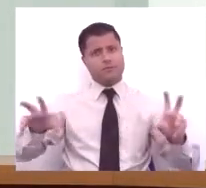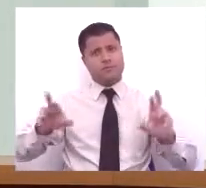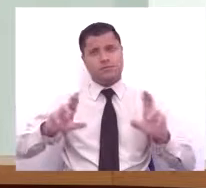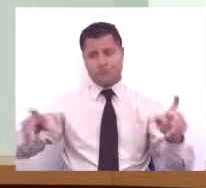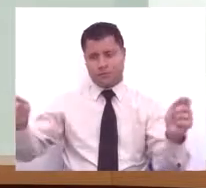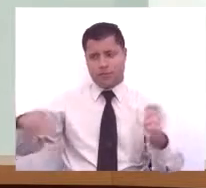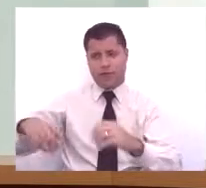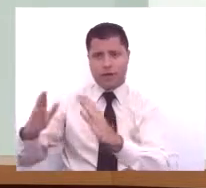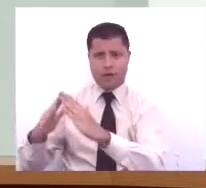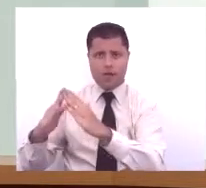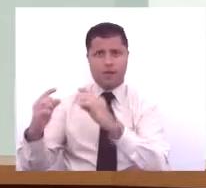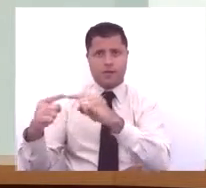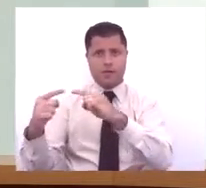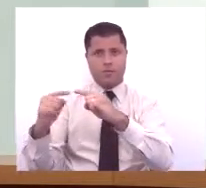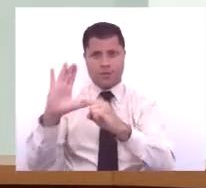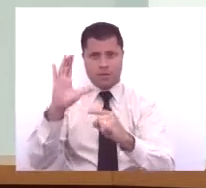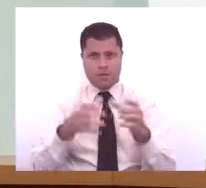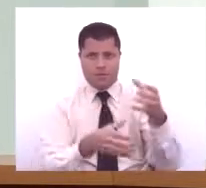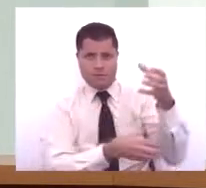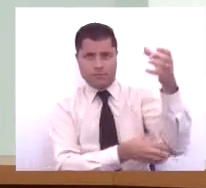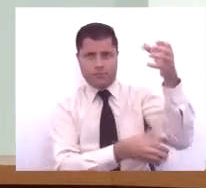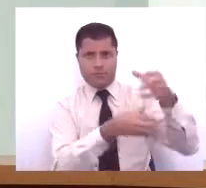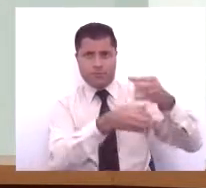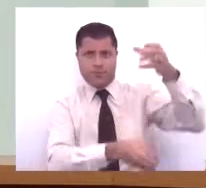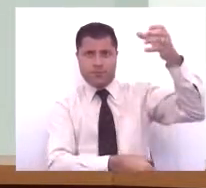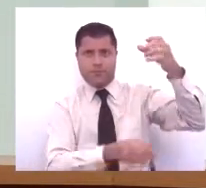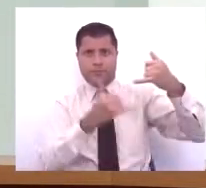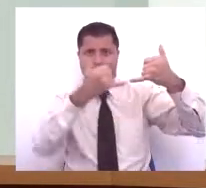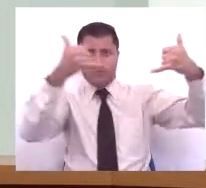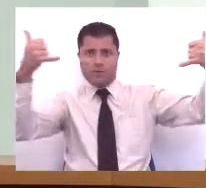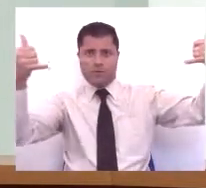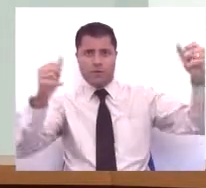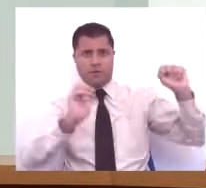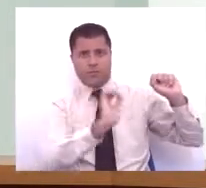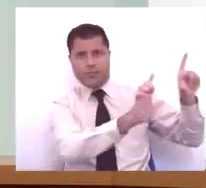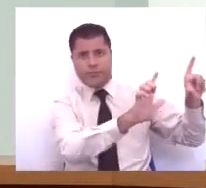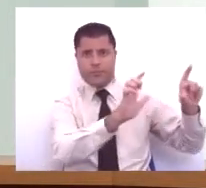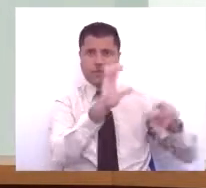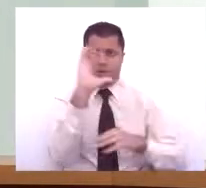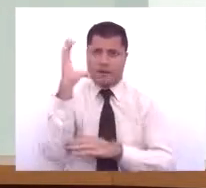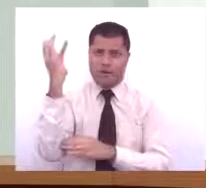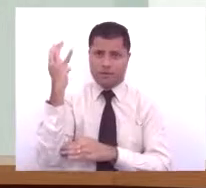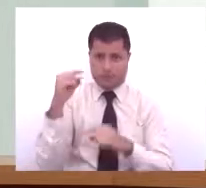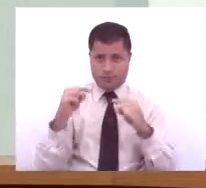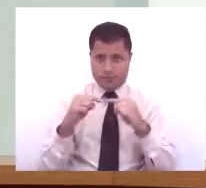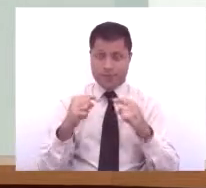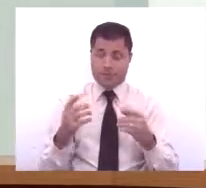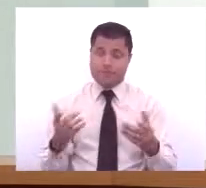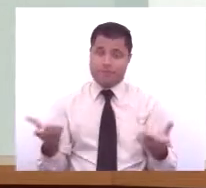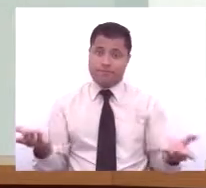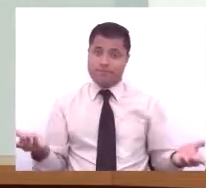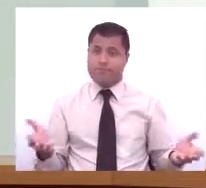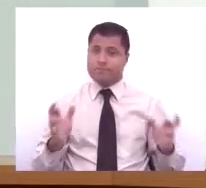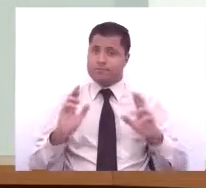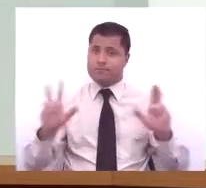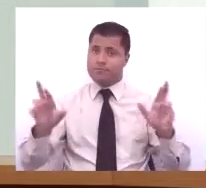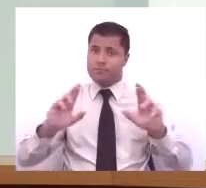senhoras e senhores. É completamente diferente. O que nós vimos aqui